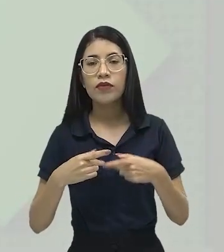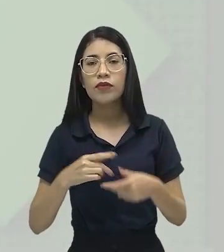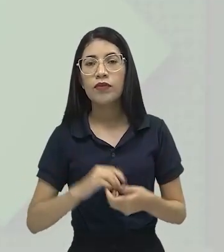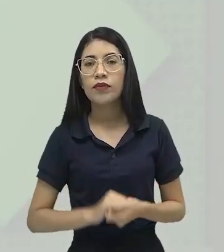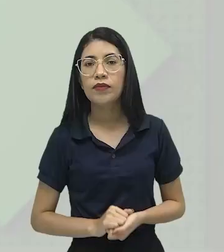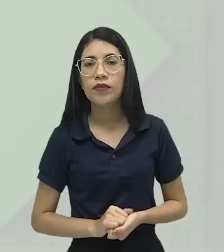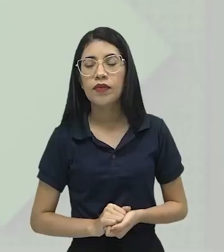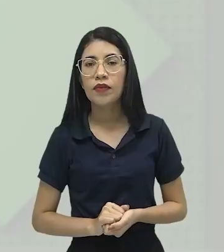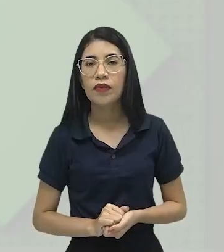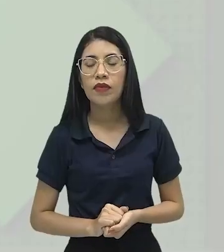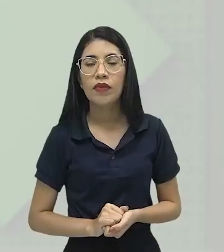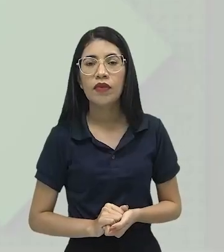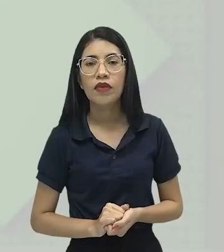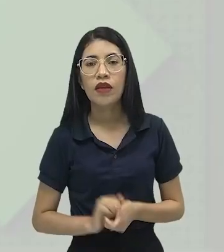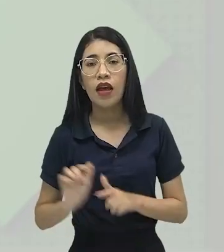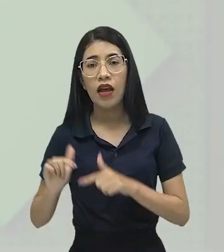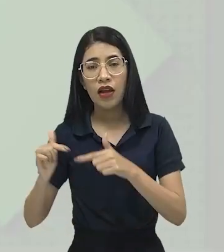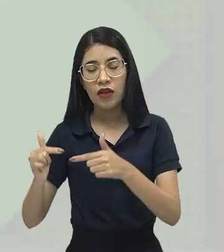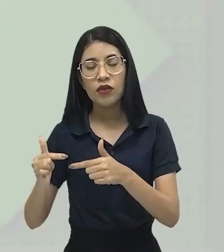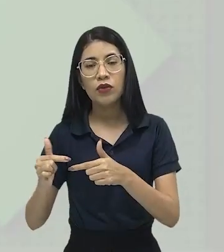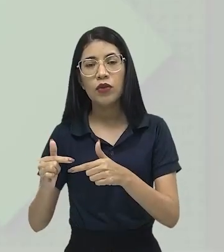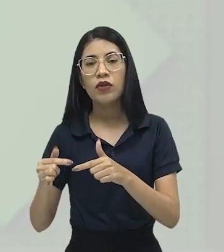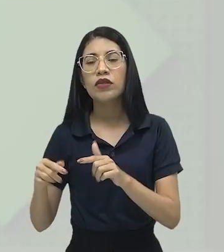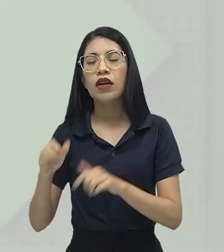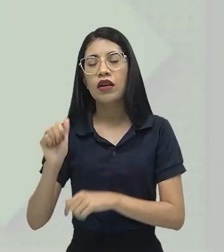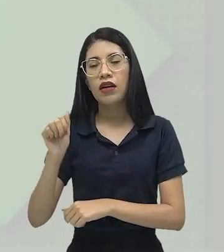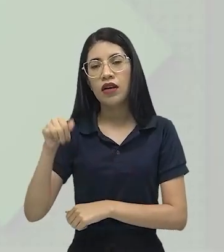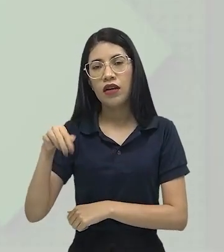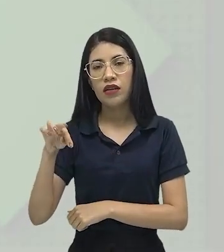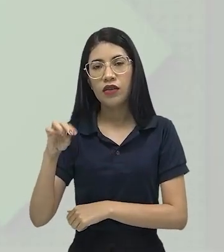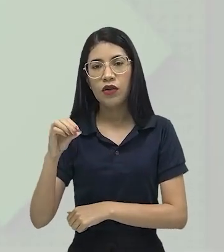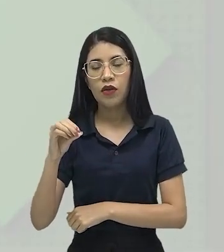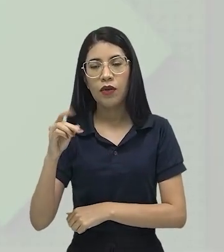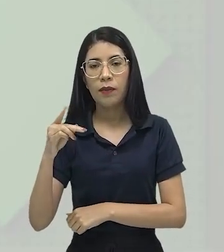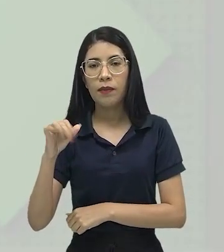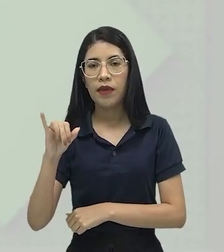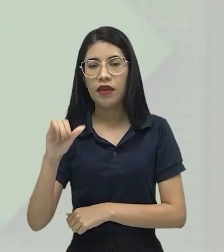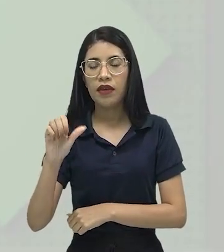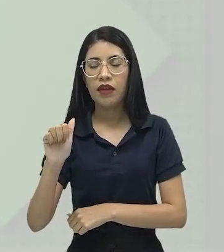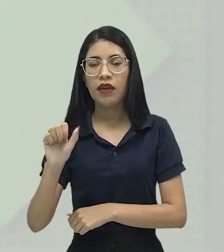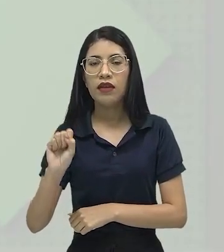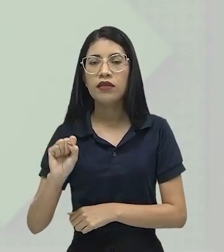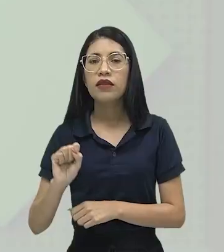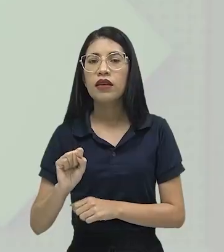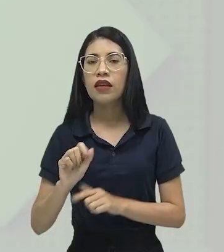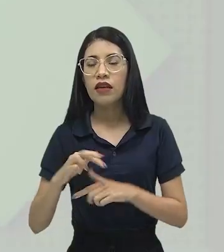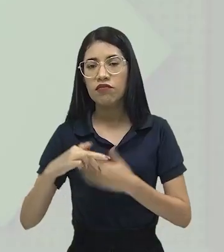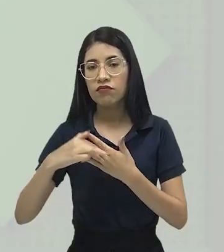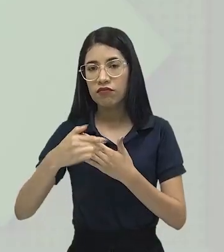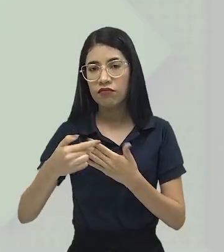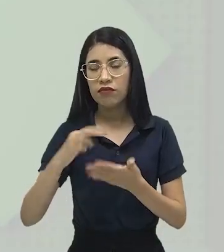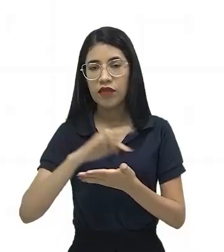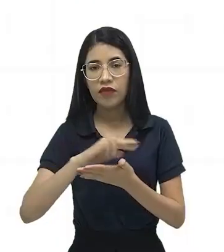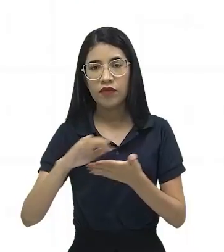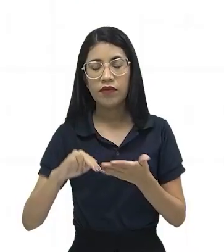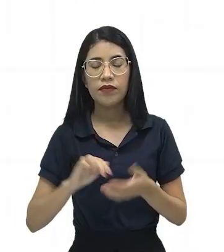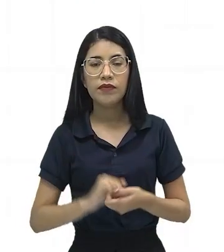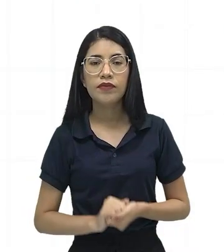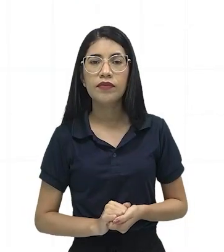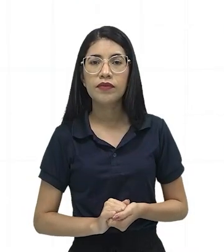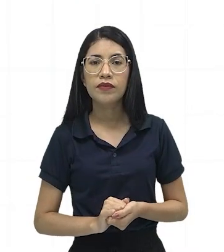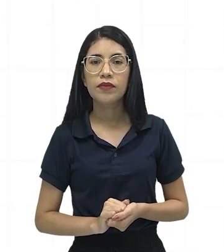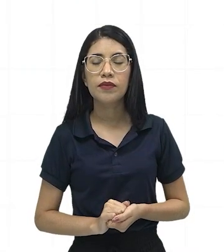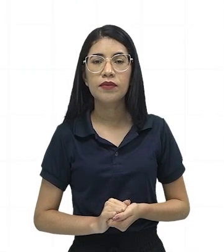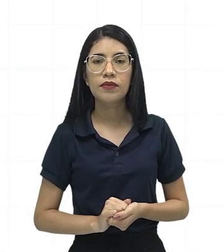do homem ou ações antrópicas que levam aí a essas consequências. Voltando à